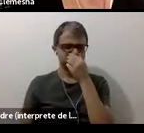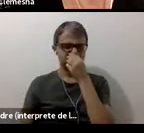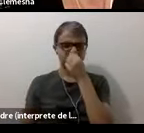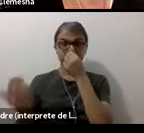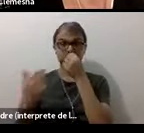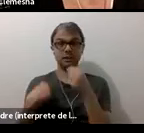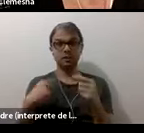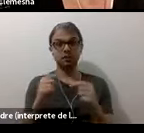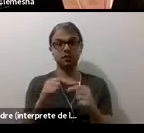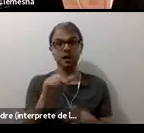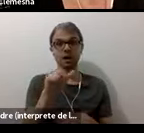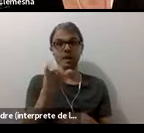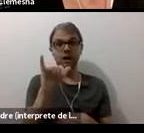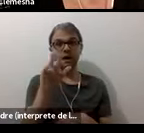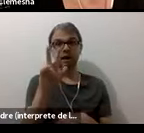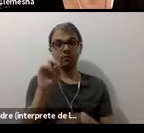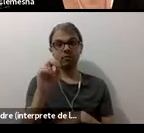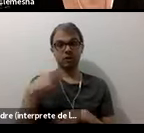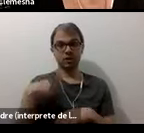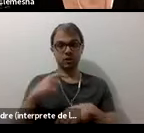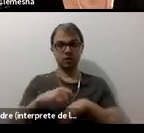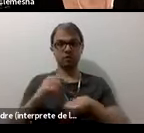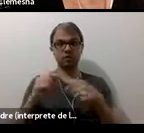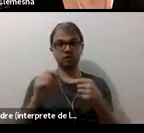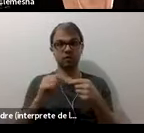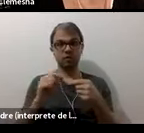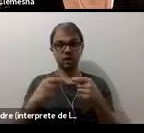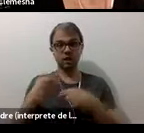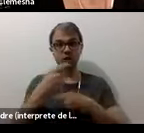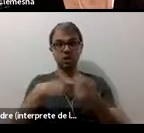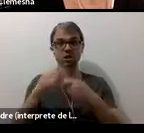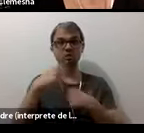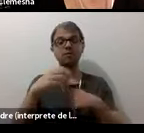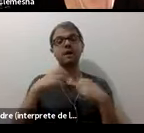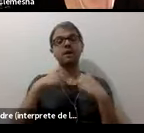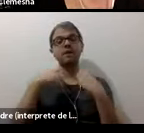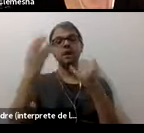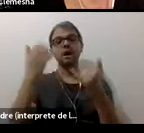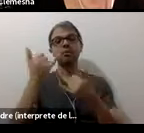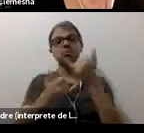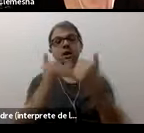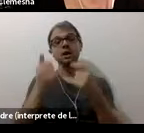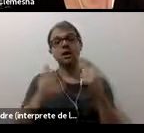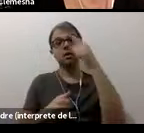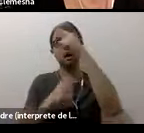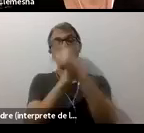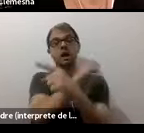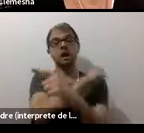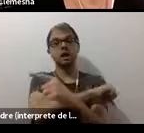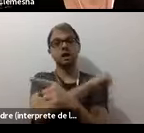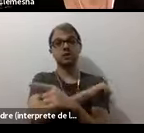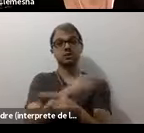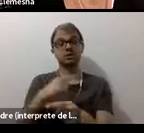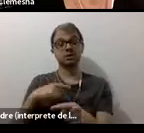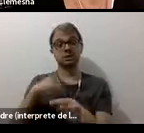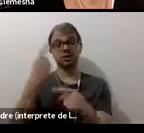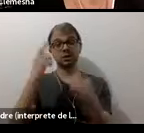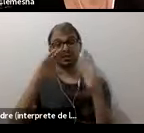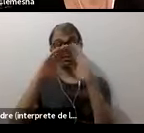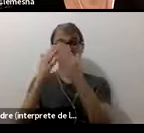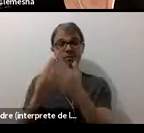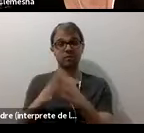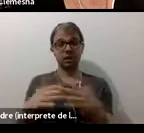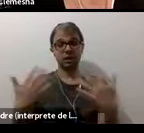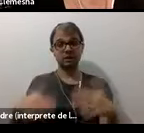uma negociação para a gente entregar lá no Rio de Janeiro brinquedos para uma comunidade carente de lá, que está trabalhando